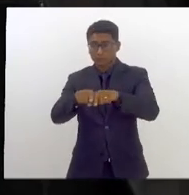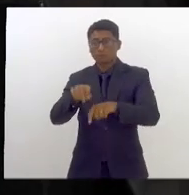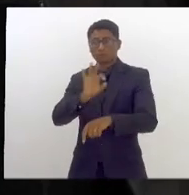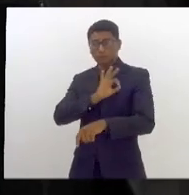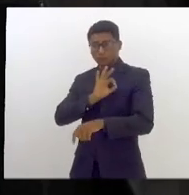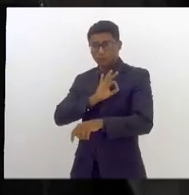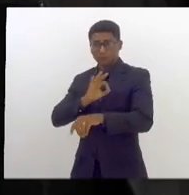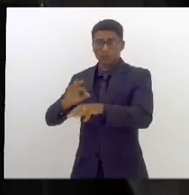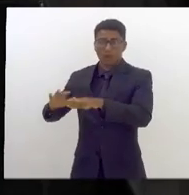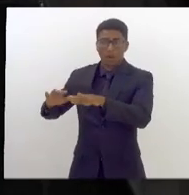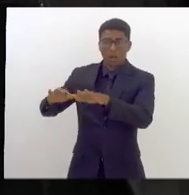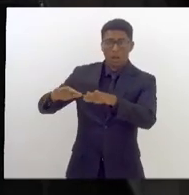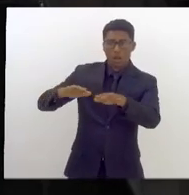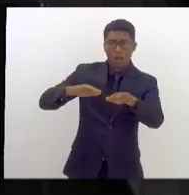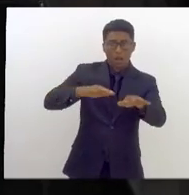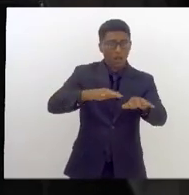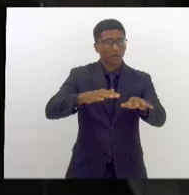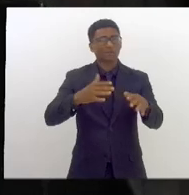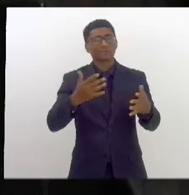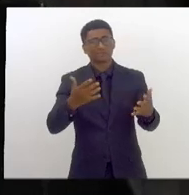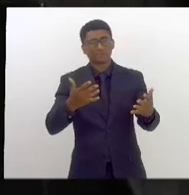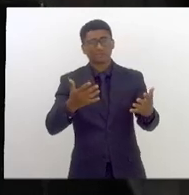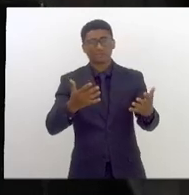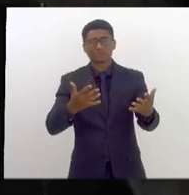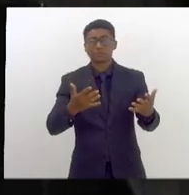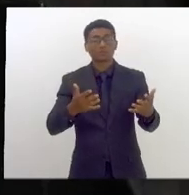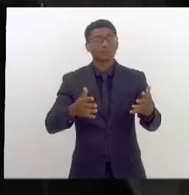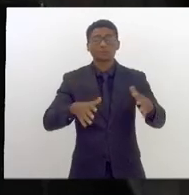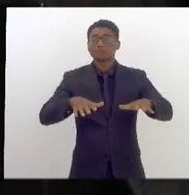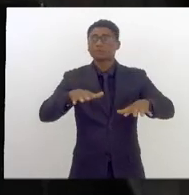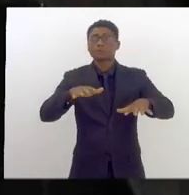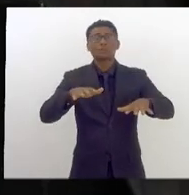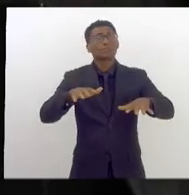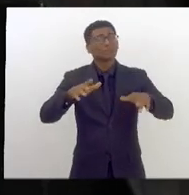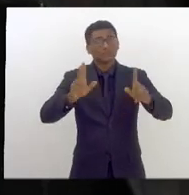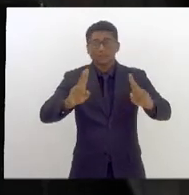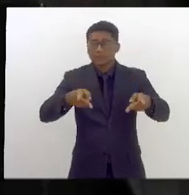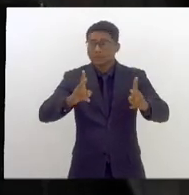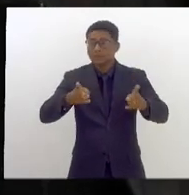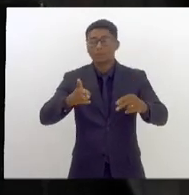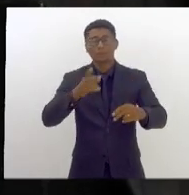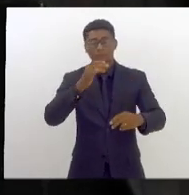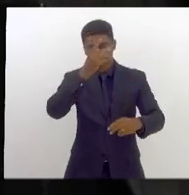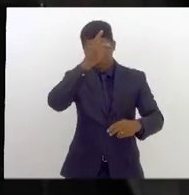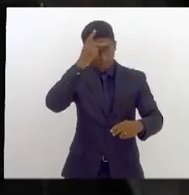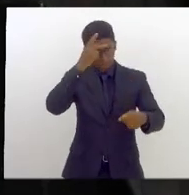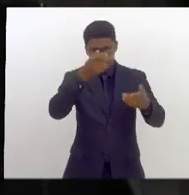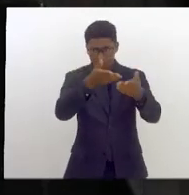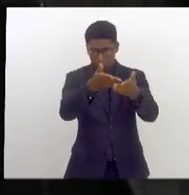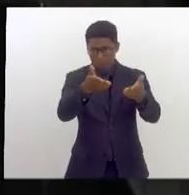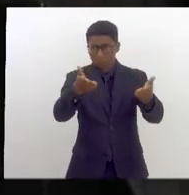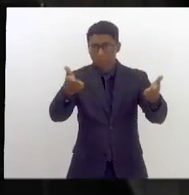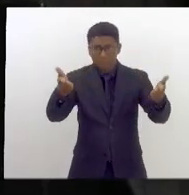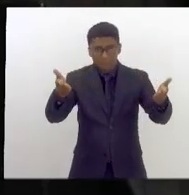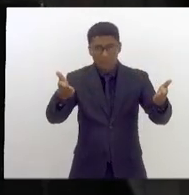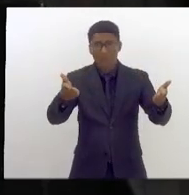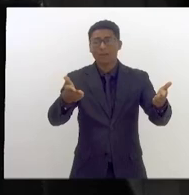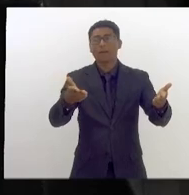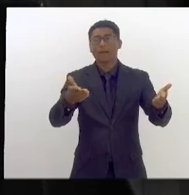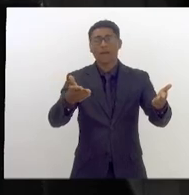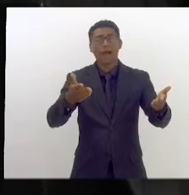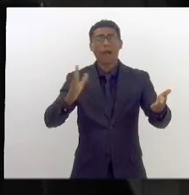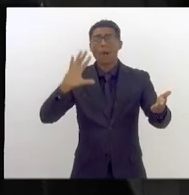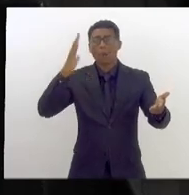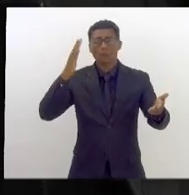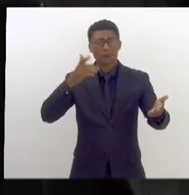e muitas vezes pessoas que não tem nada a ver com o lado nem com outro são